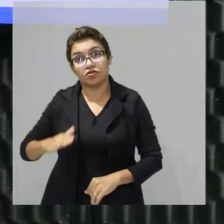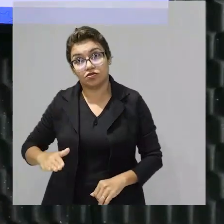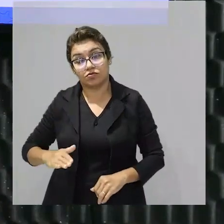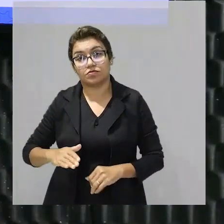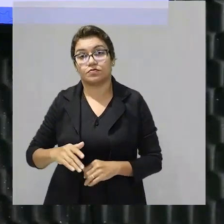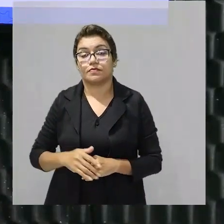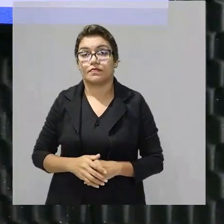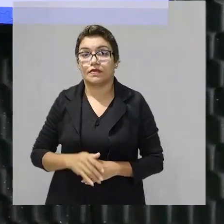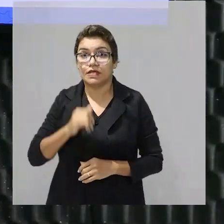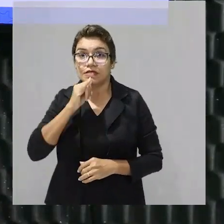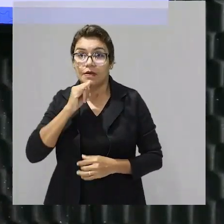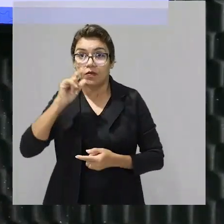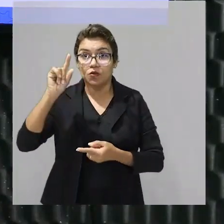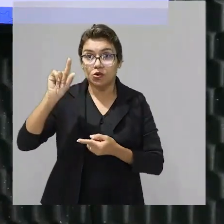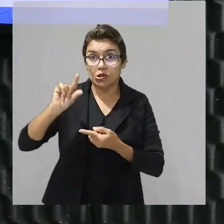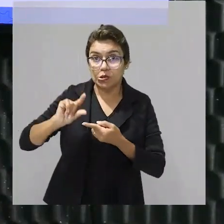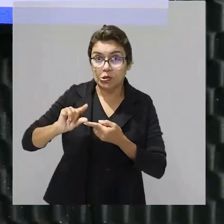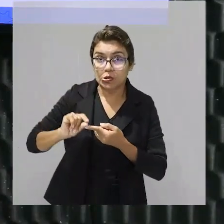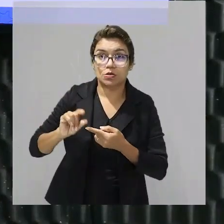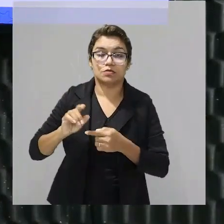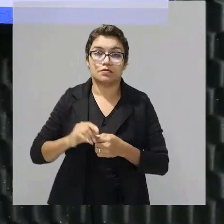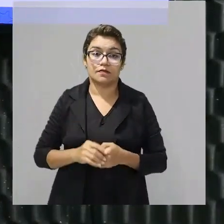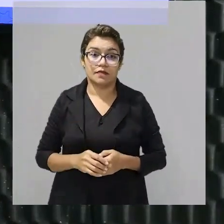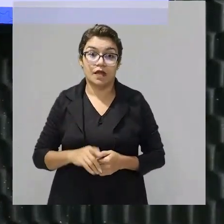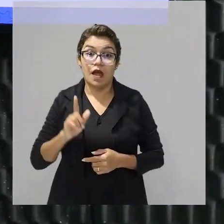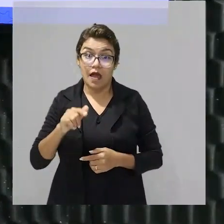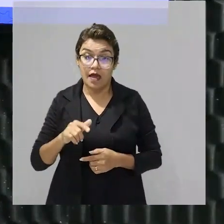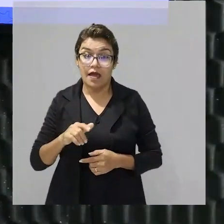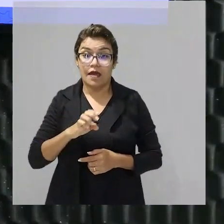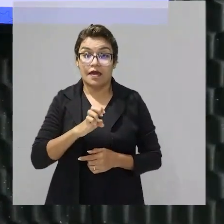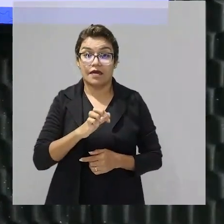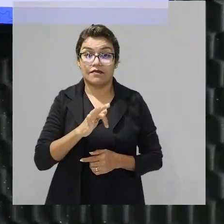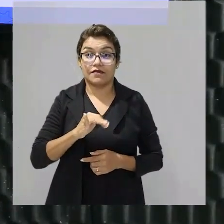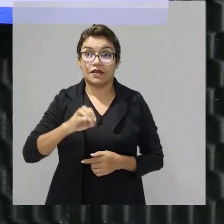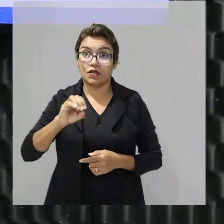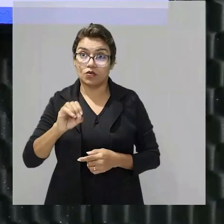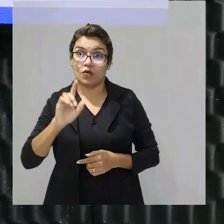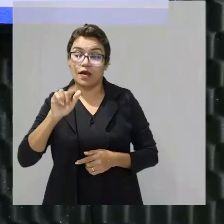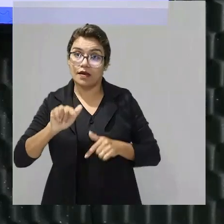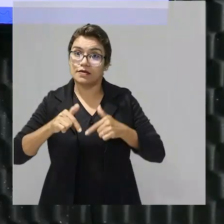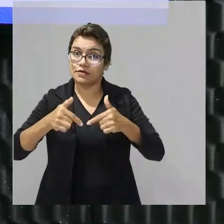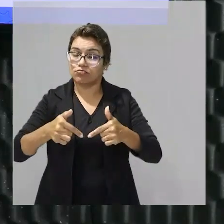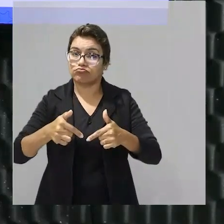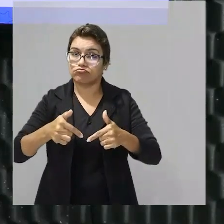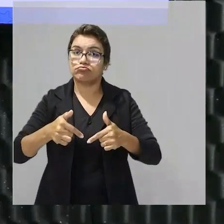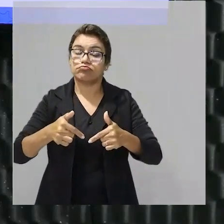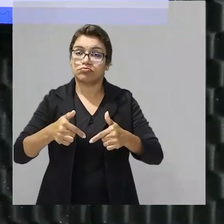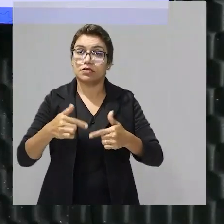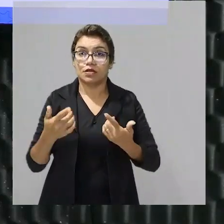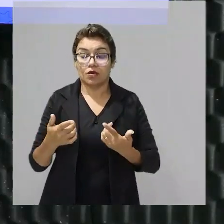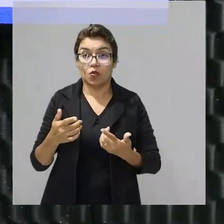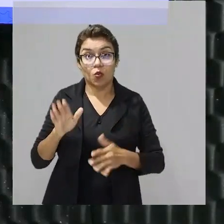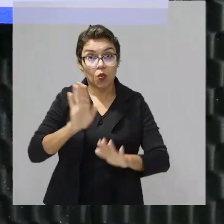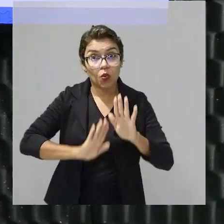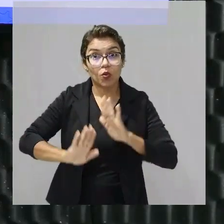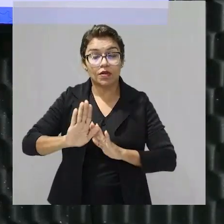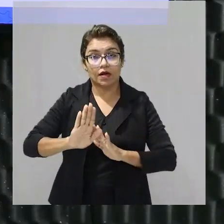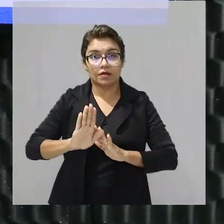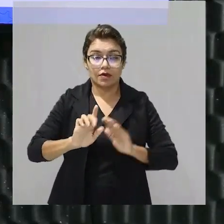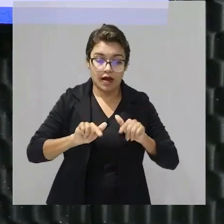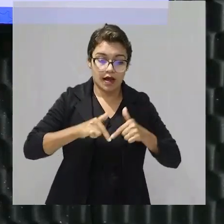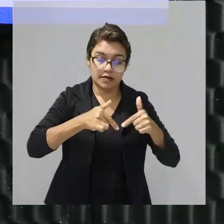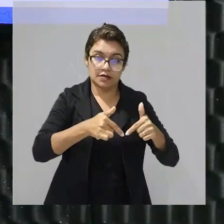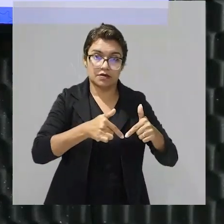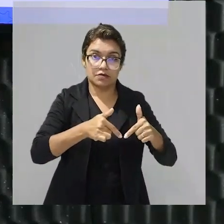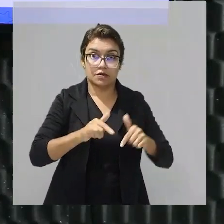O efeito. O efeito se refere ao objetivo da ação que você está propondo. É o resultado que você